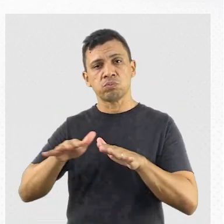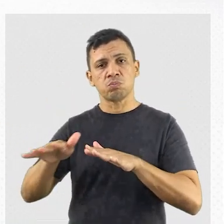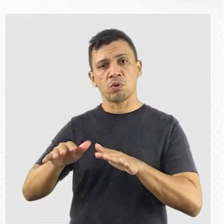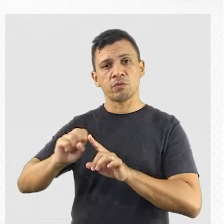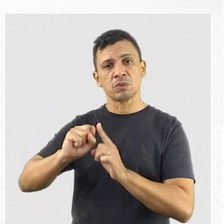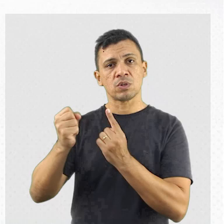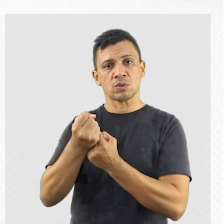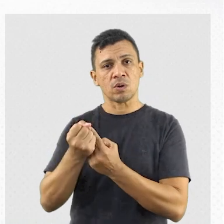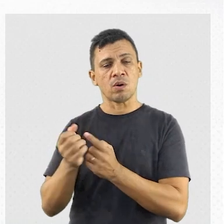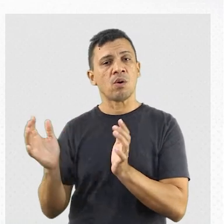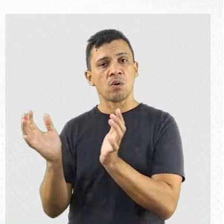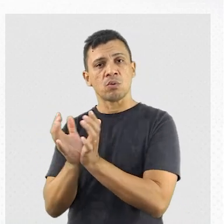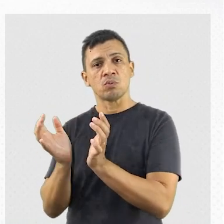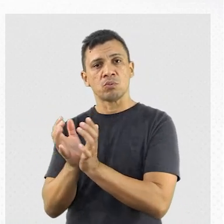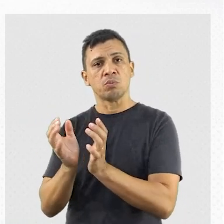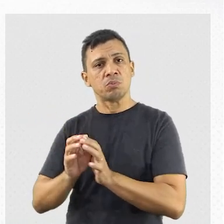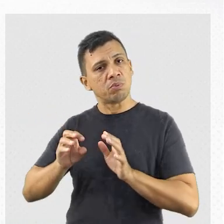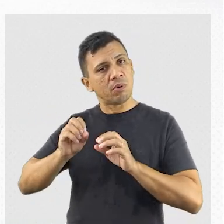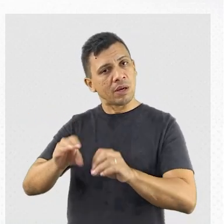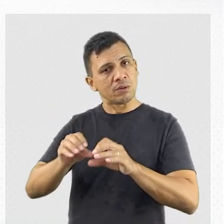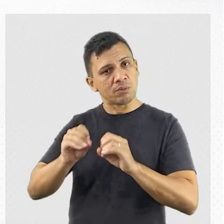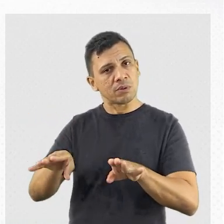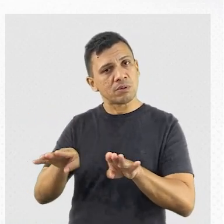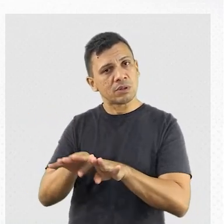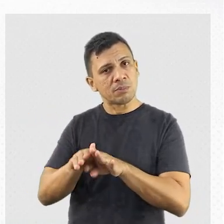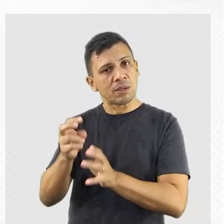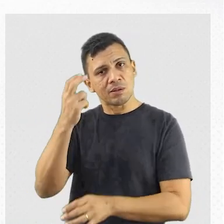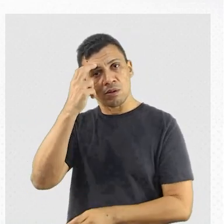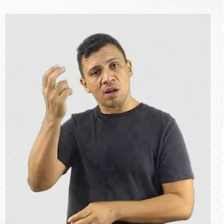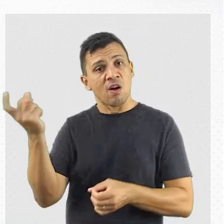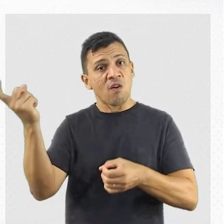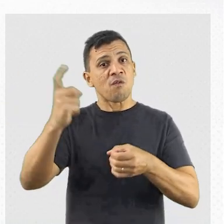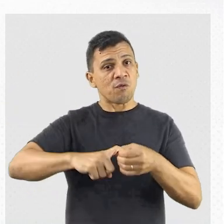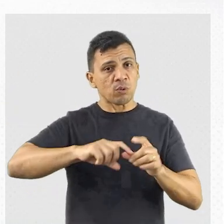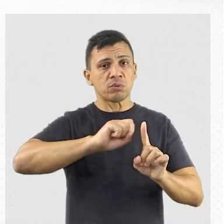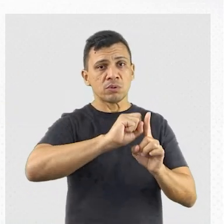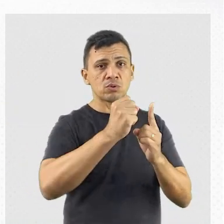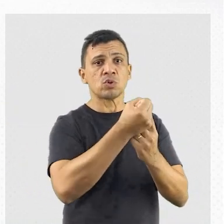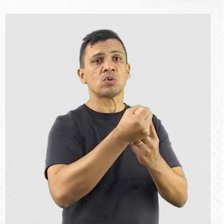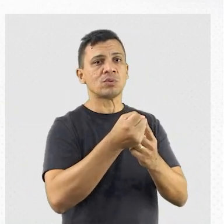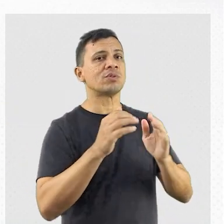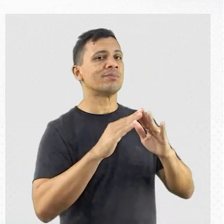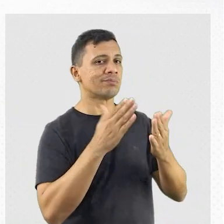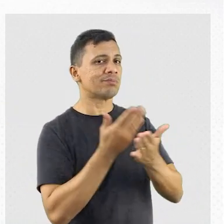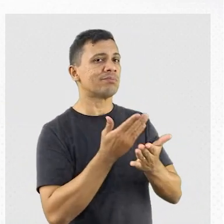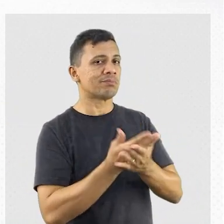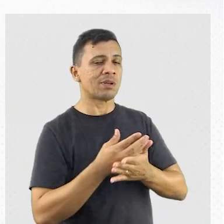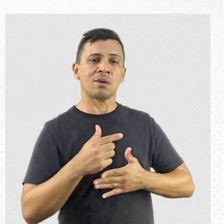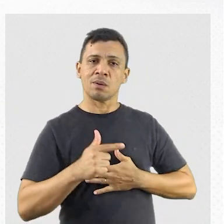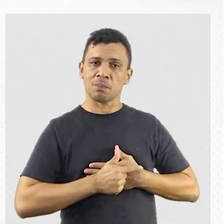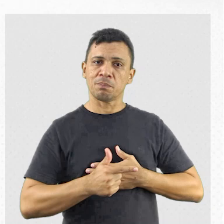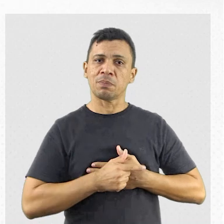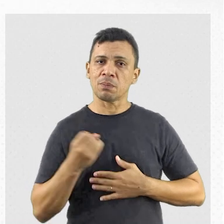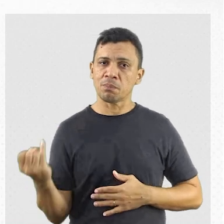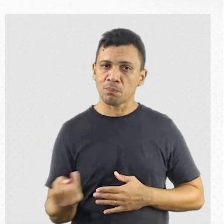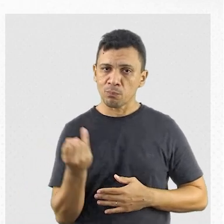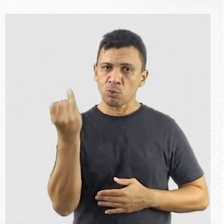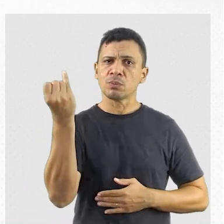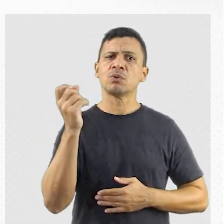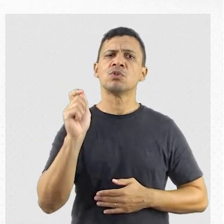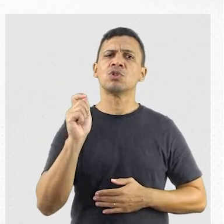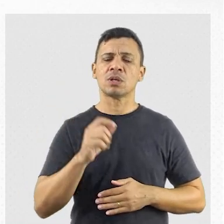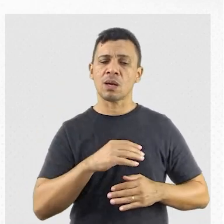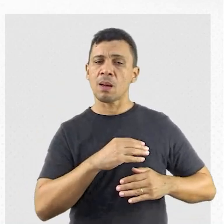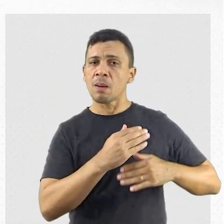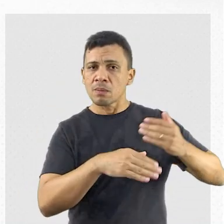Por exemplo, professor, mas eu conheço gente que tem ganância suficiente, que apesar de ser pobre, consegue pensar como rico. Não